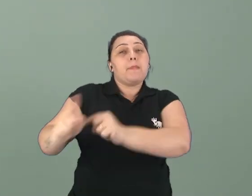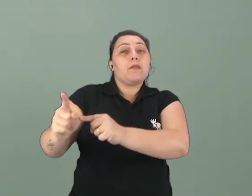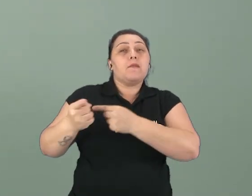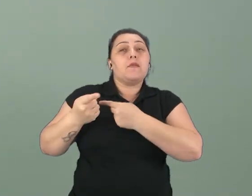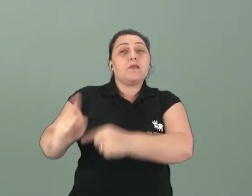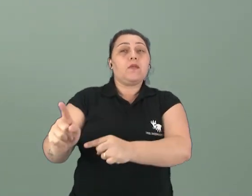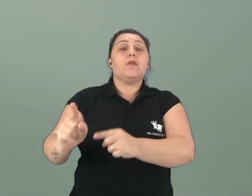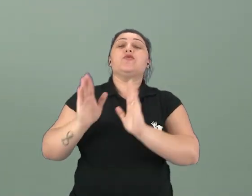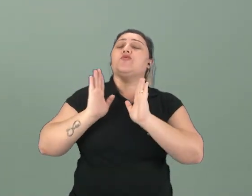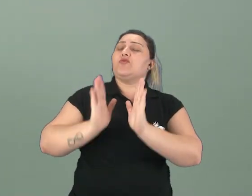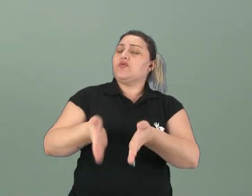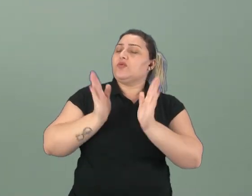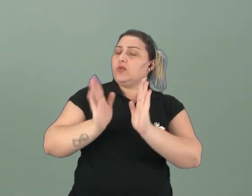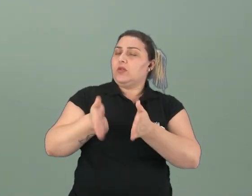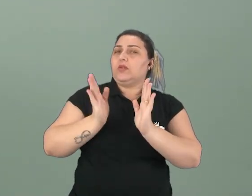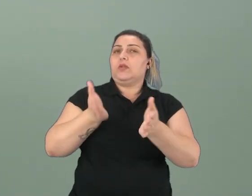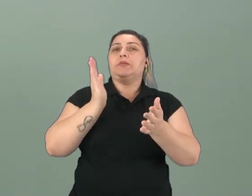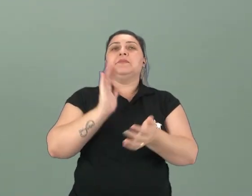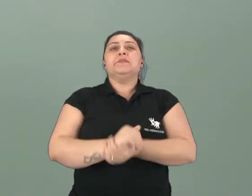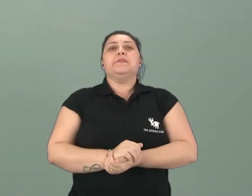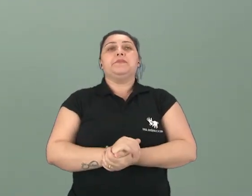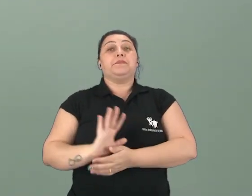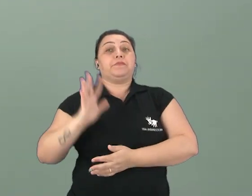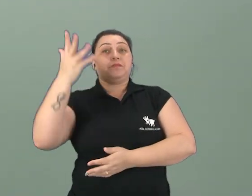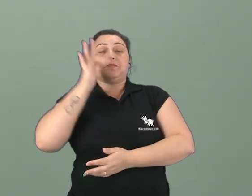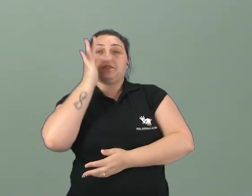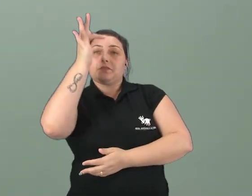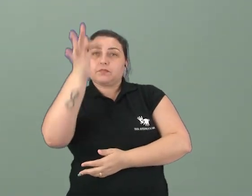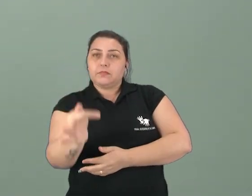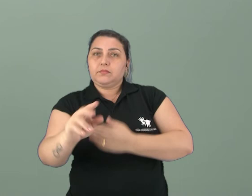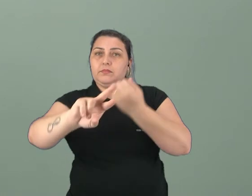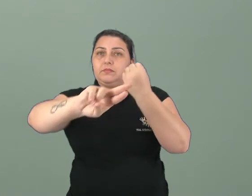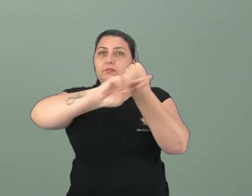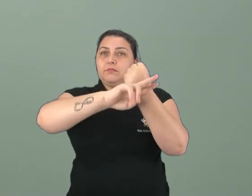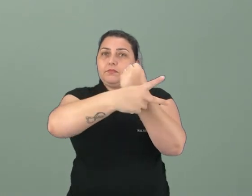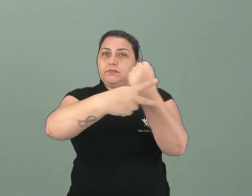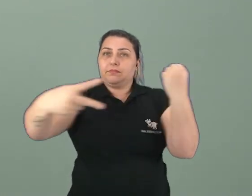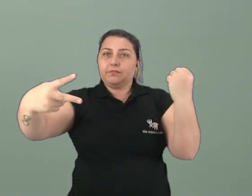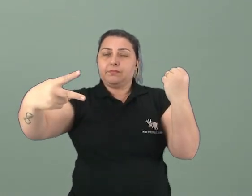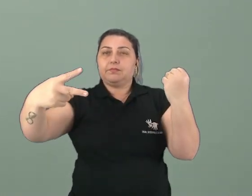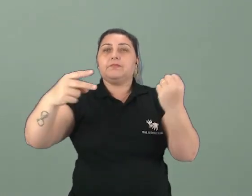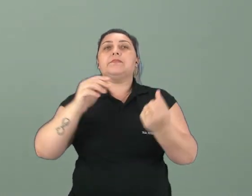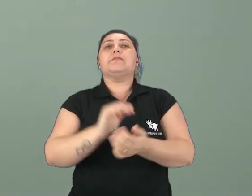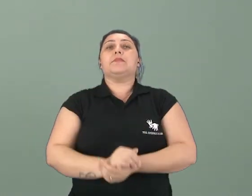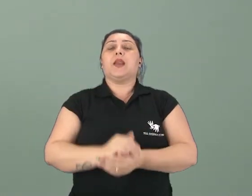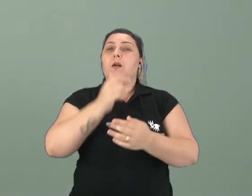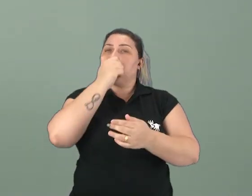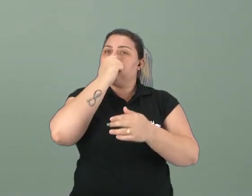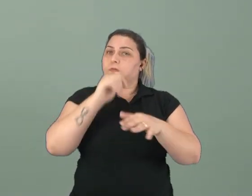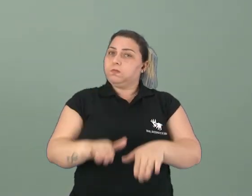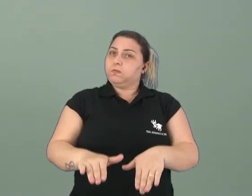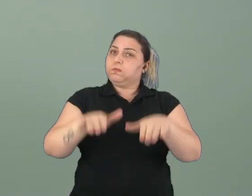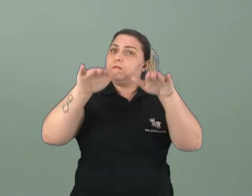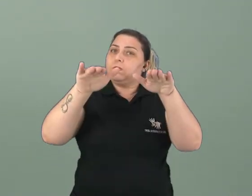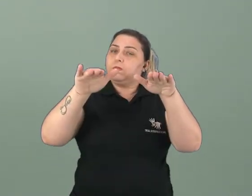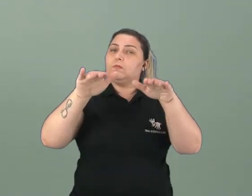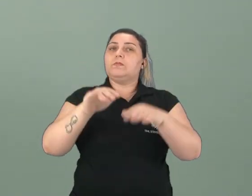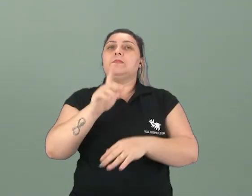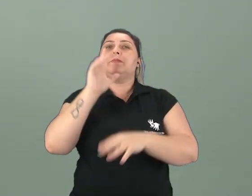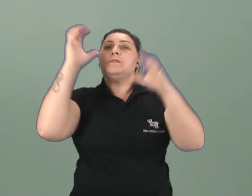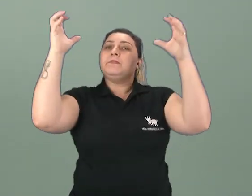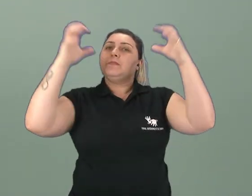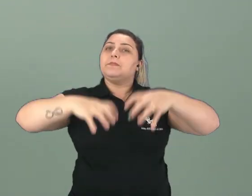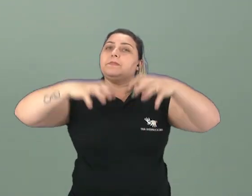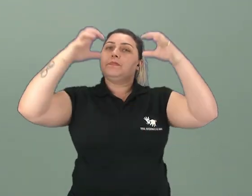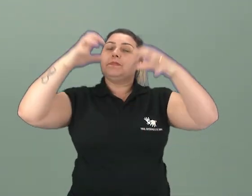ele joga ali, ele está provocando uma consequência que são as enchentes, os alagamentos com as chuvas, né?